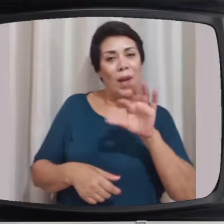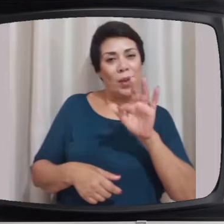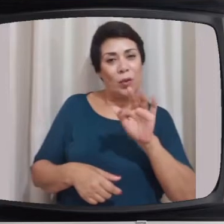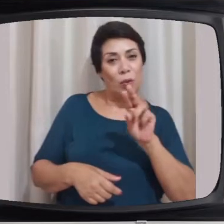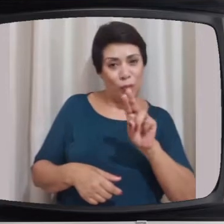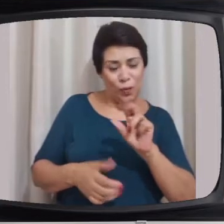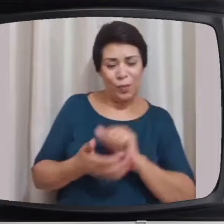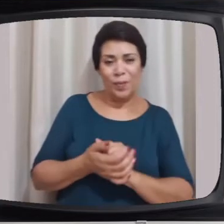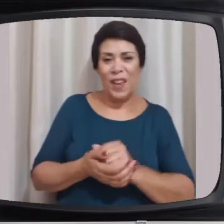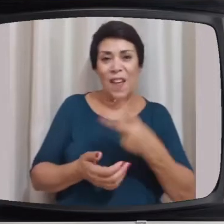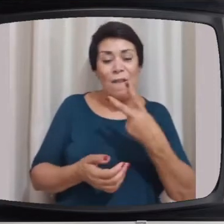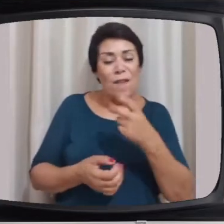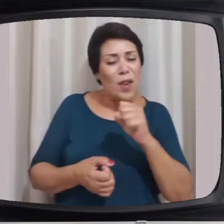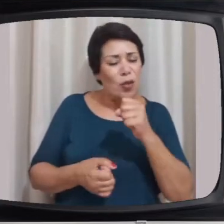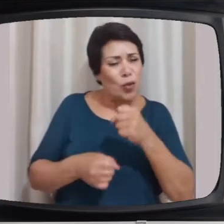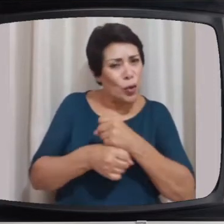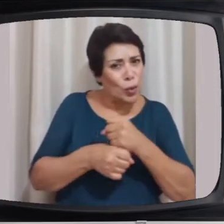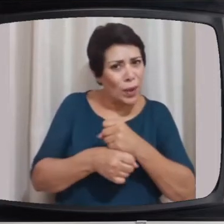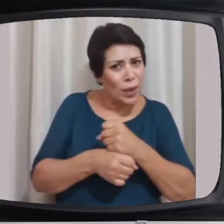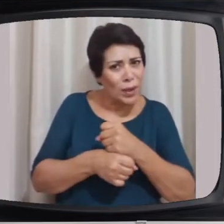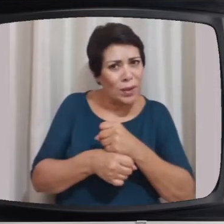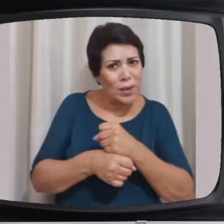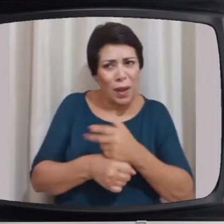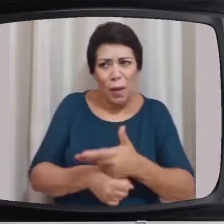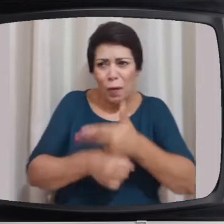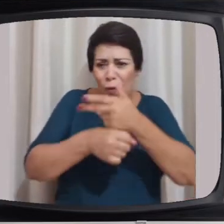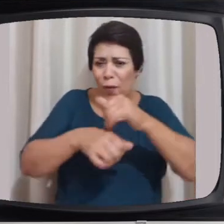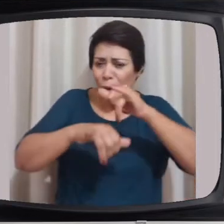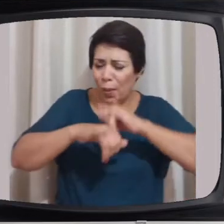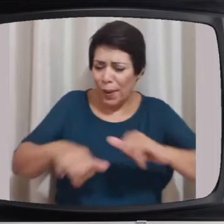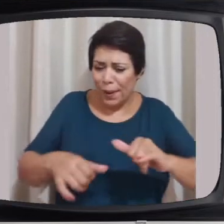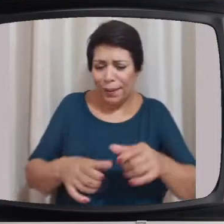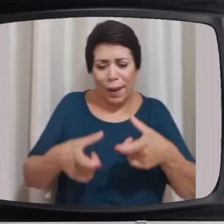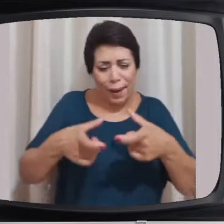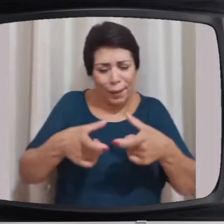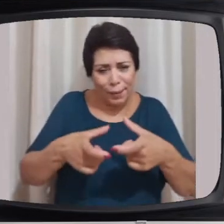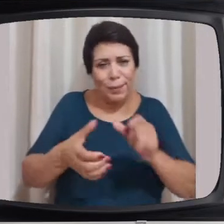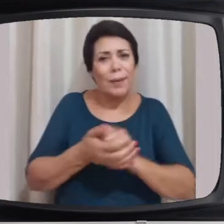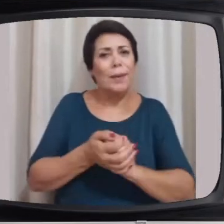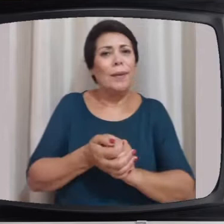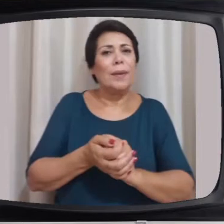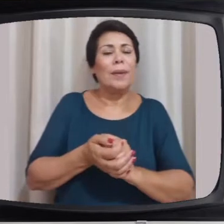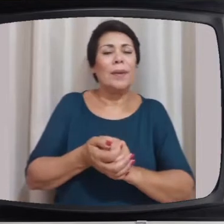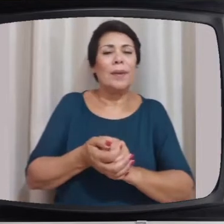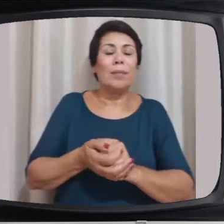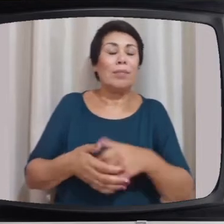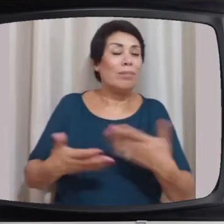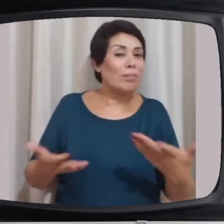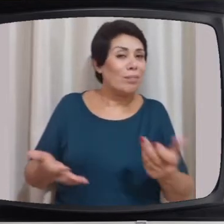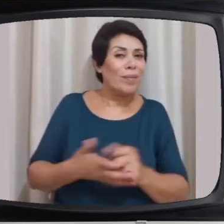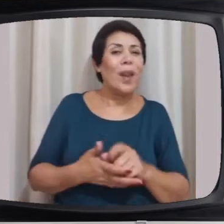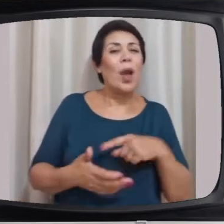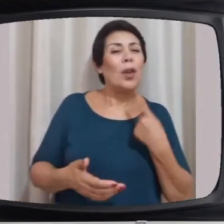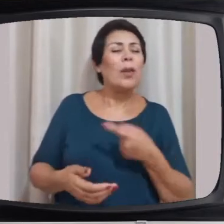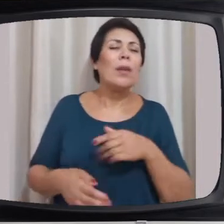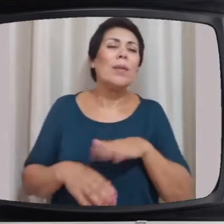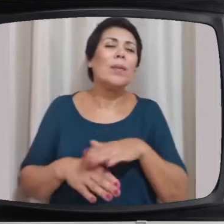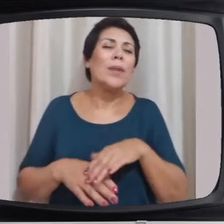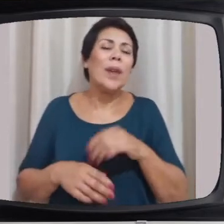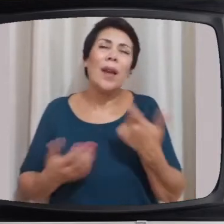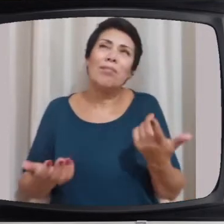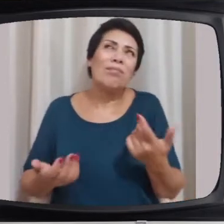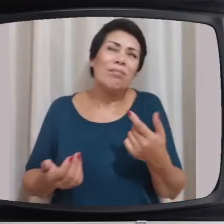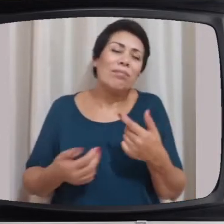em 28 anos, é clipe demais que você lança, disco, enfim. A gente vai fazer uma coisa que eu acho